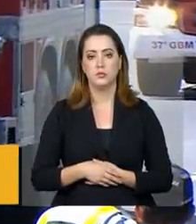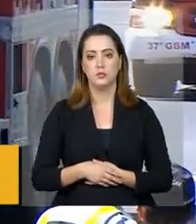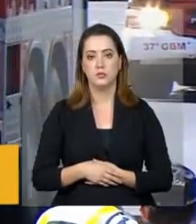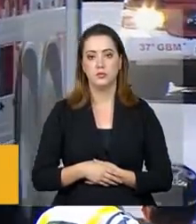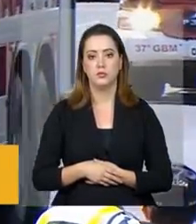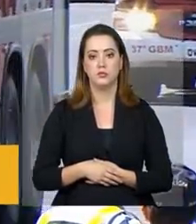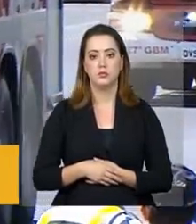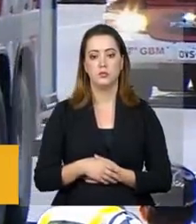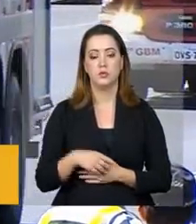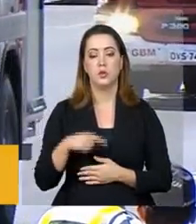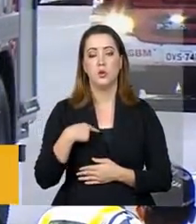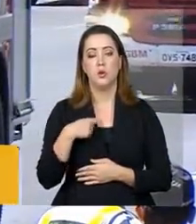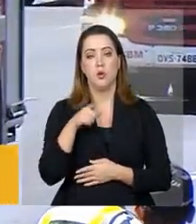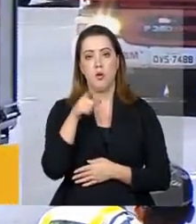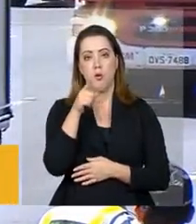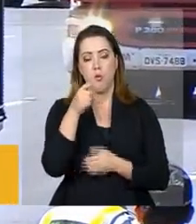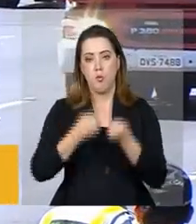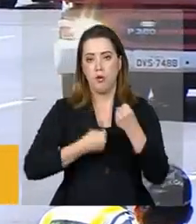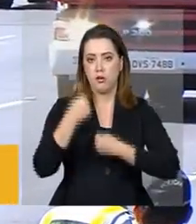Autobomba tanque.